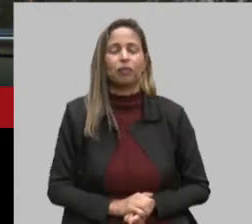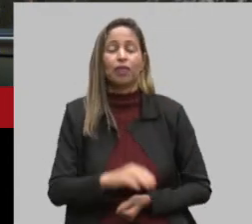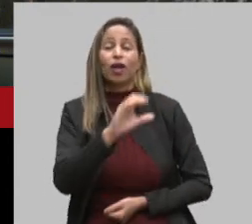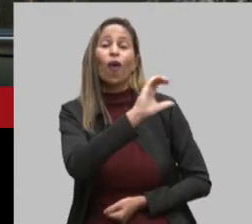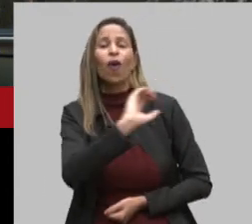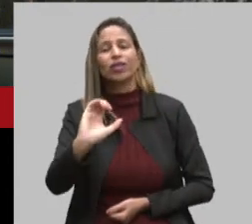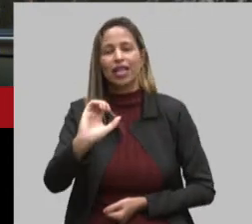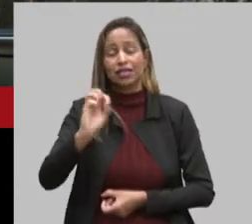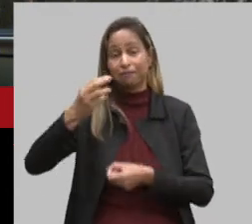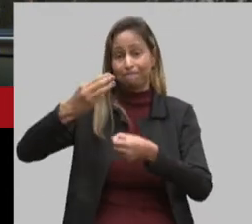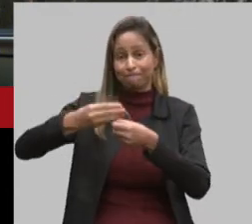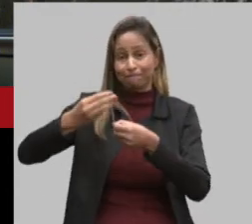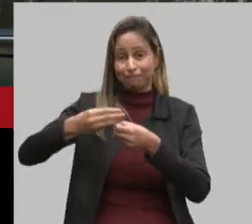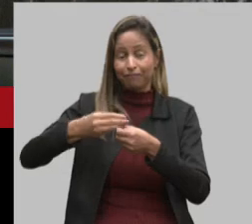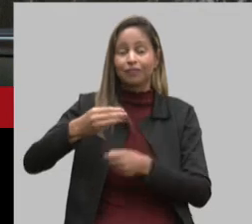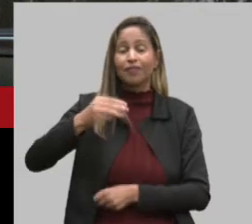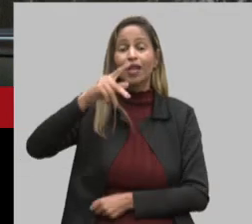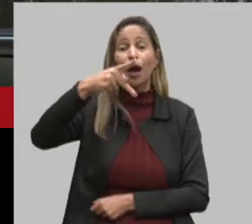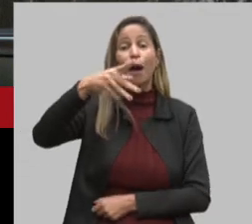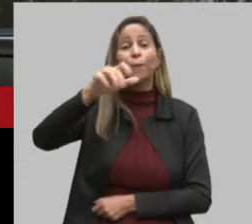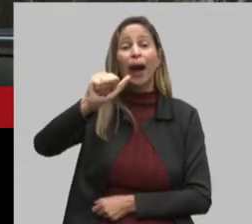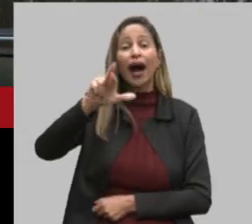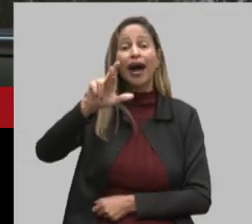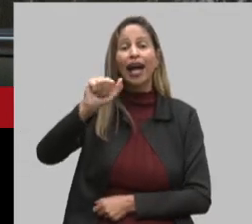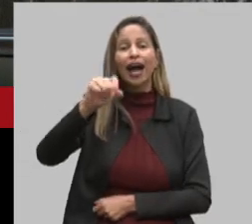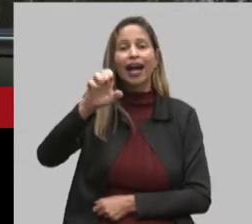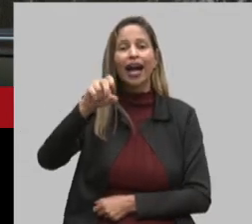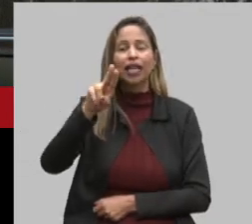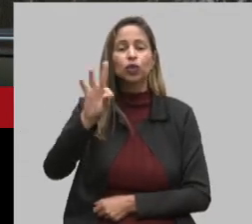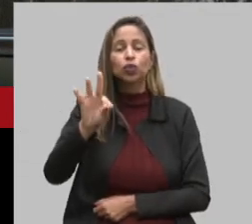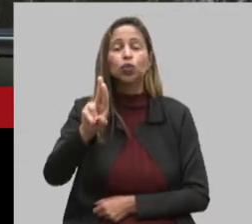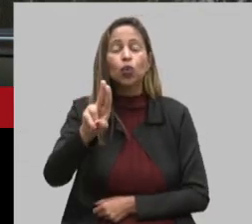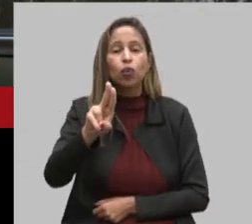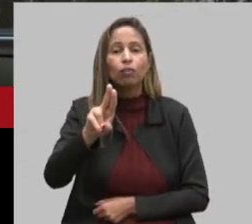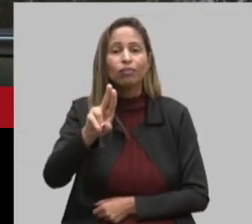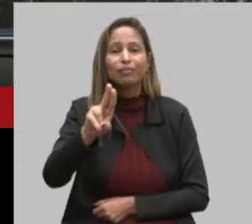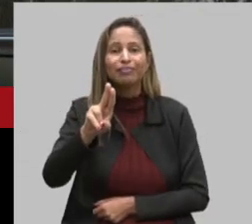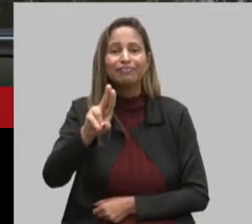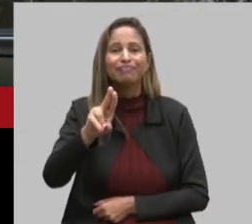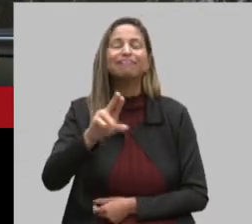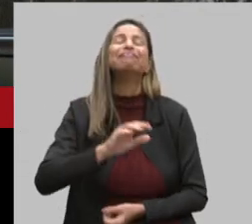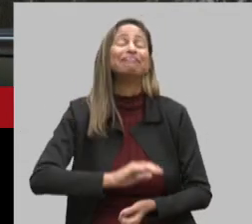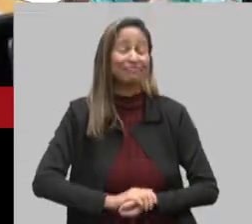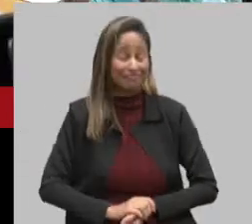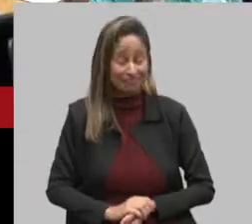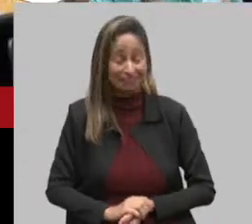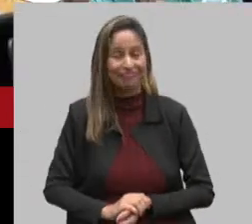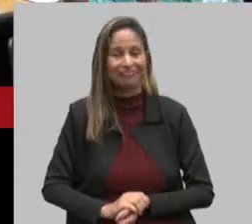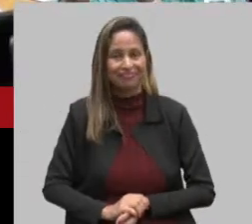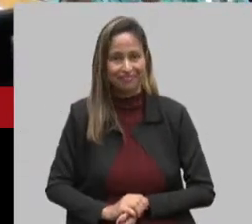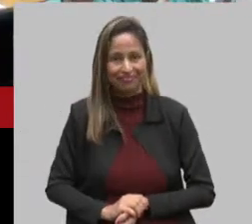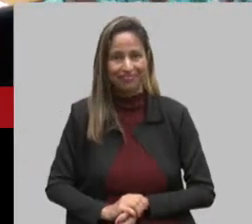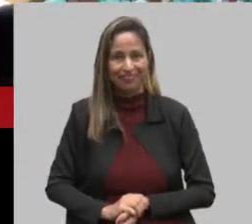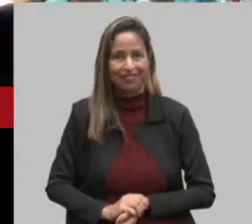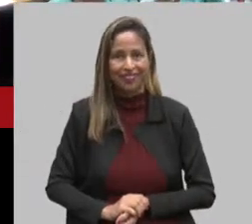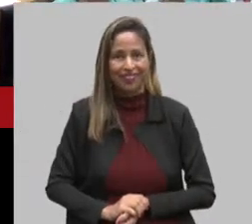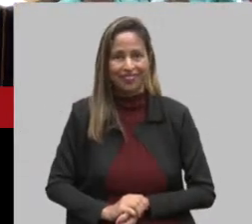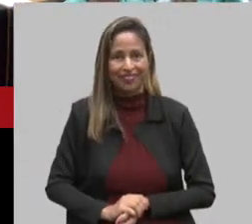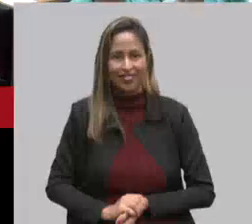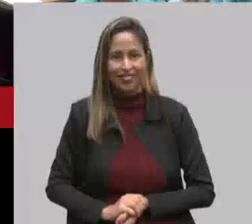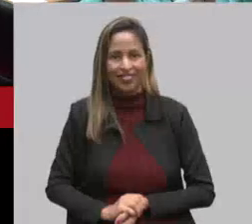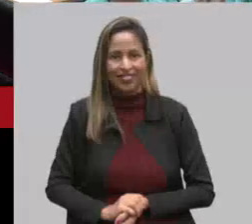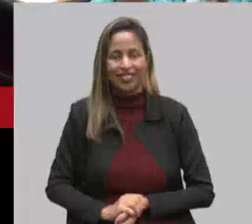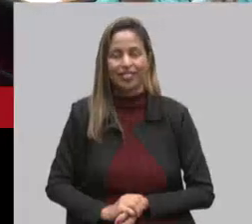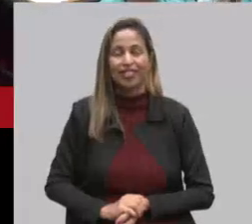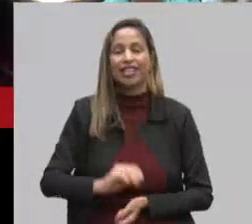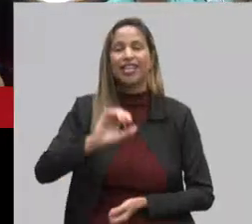da Câmara Municipal de Paracatu Cadê o noroeste muito bem Câmara Municipal de Bonfinópolis de Minas Chapada